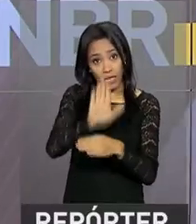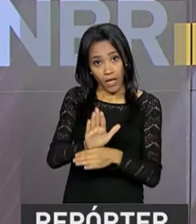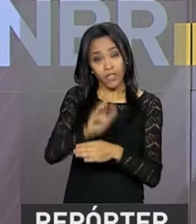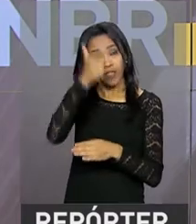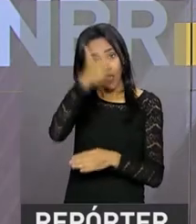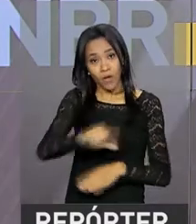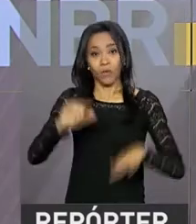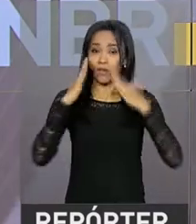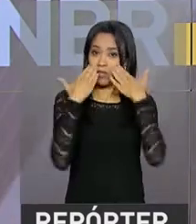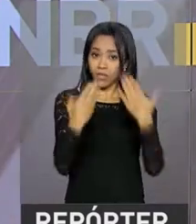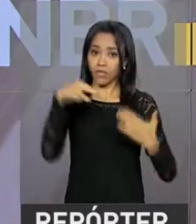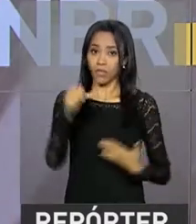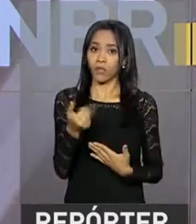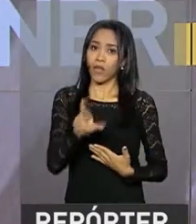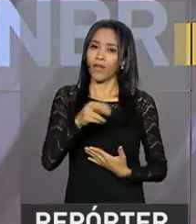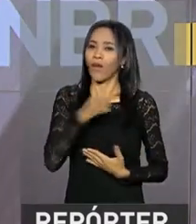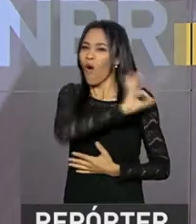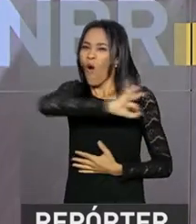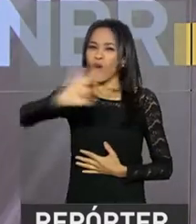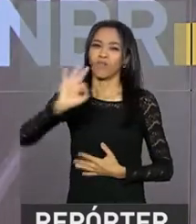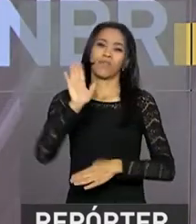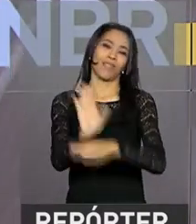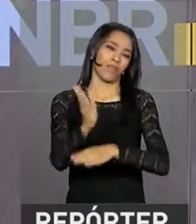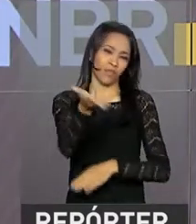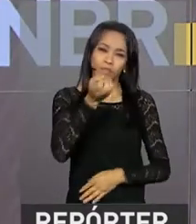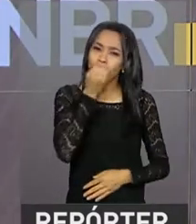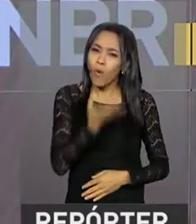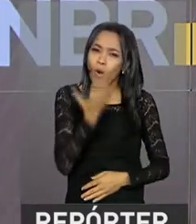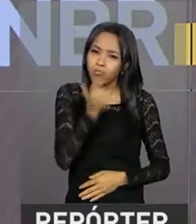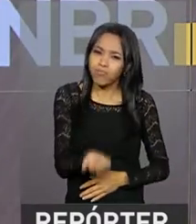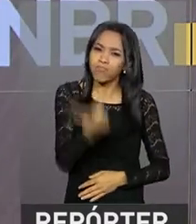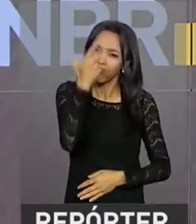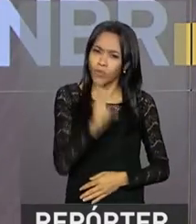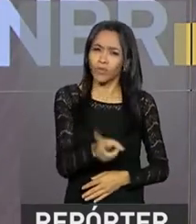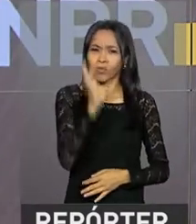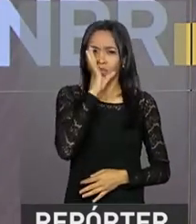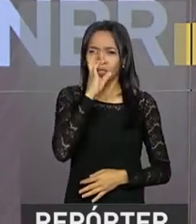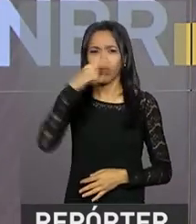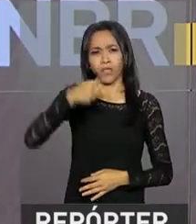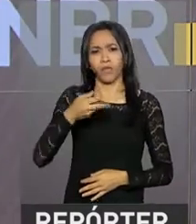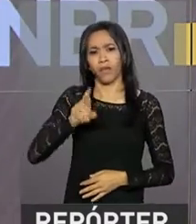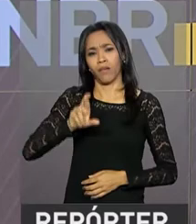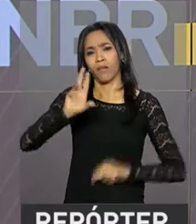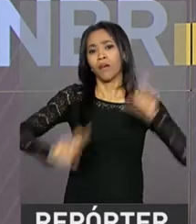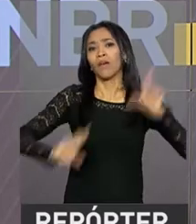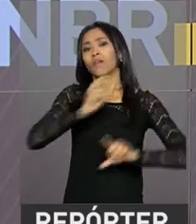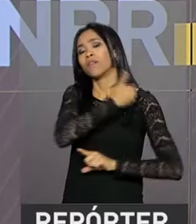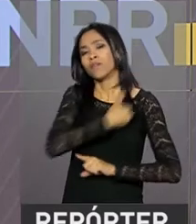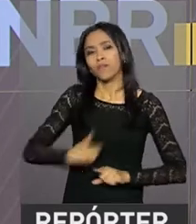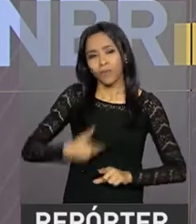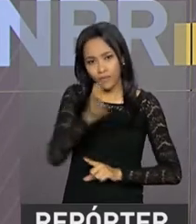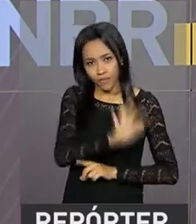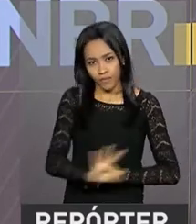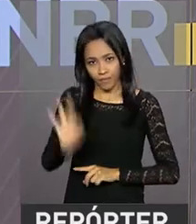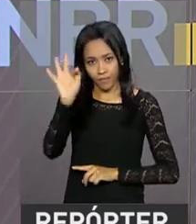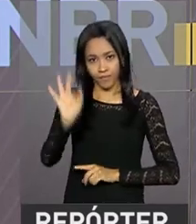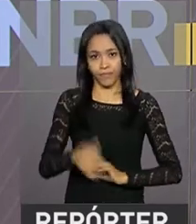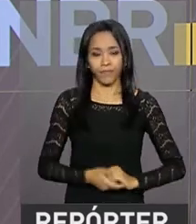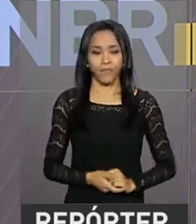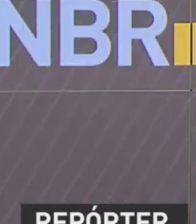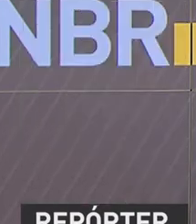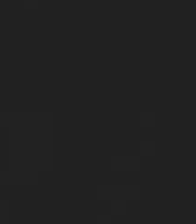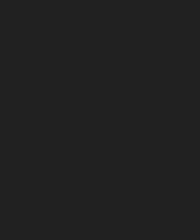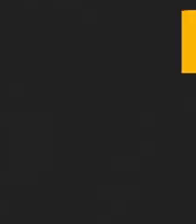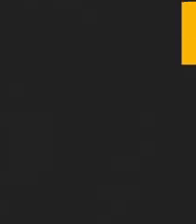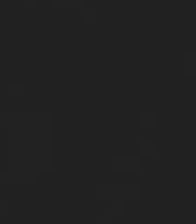do repórter nbr uma ótima tarde pra você um bom moço e continue com a gente aqui na nbr a tv do governo federal